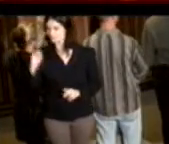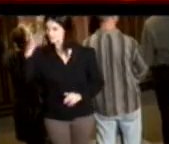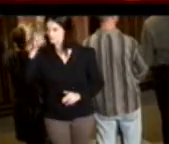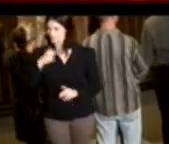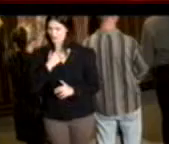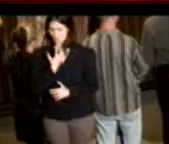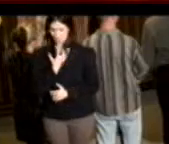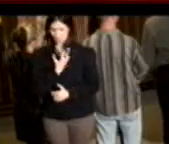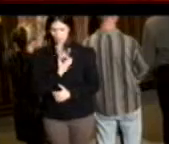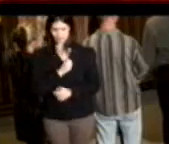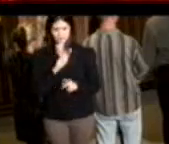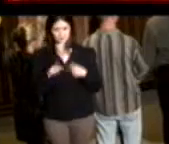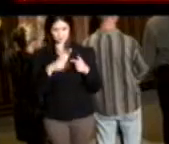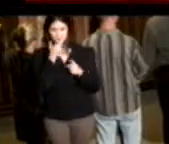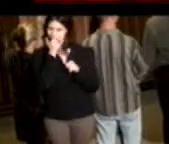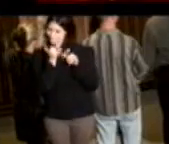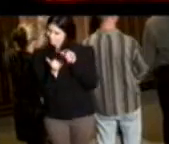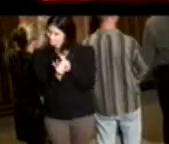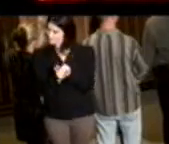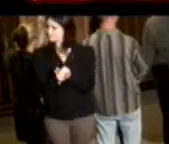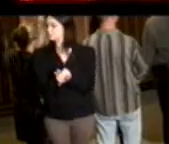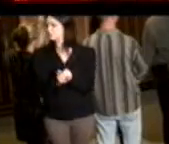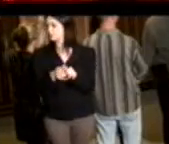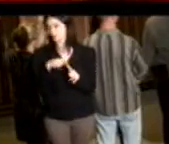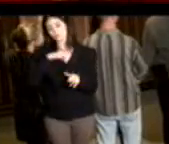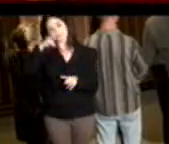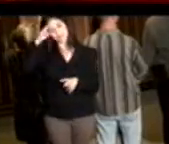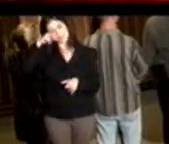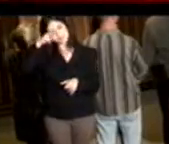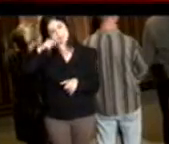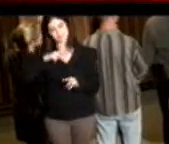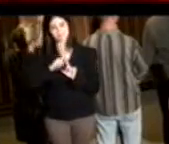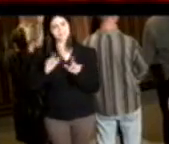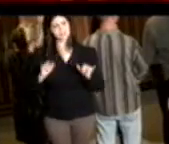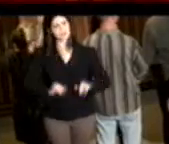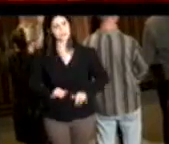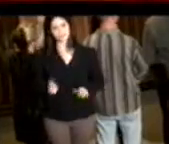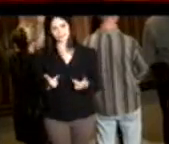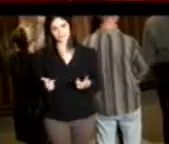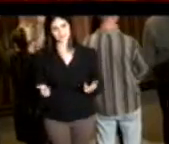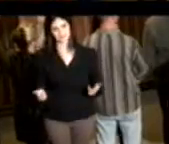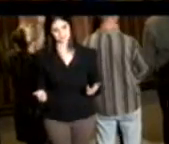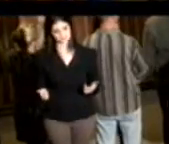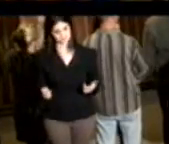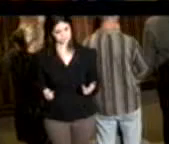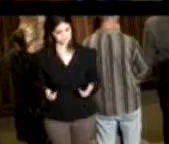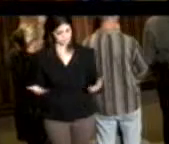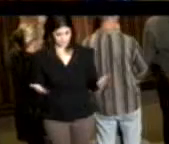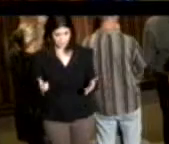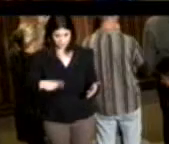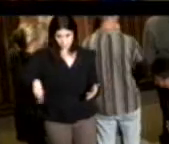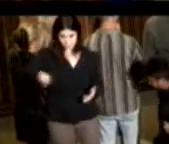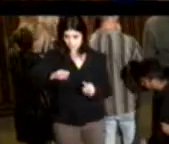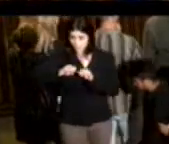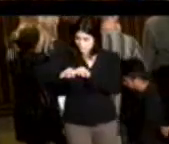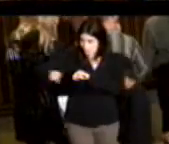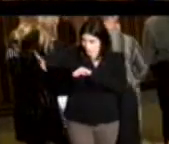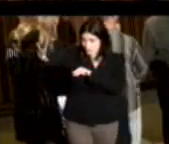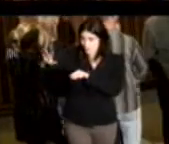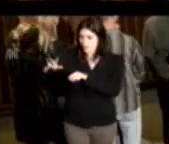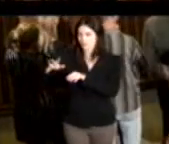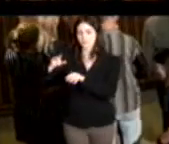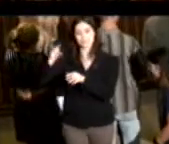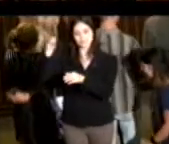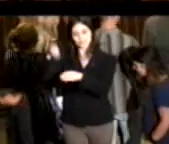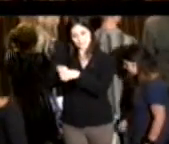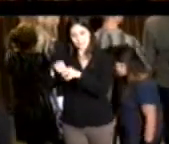Jesus. Guarda isso para você, é minha. Essa paz é minha. Eu estou saindo, mas eu estou indo nessa paz. Eu estou no